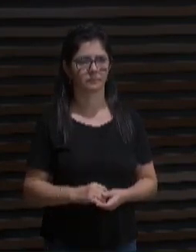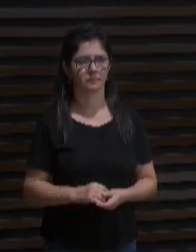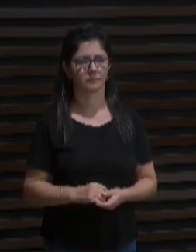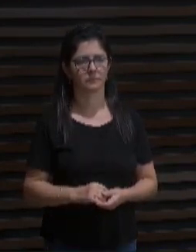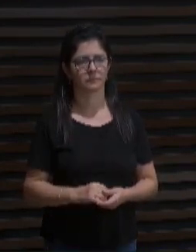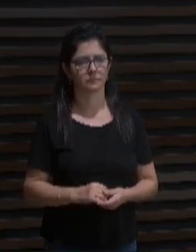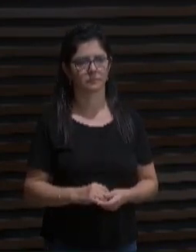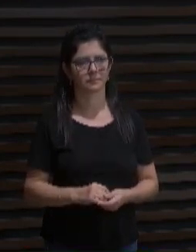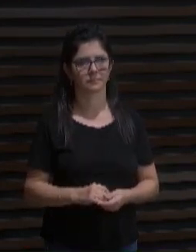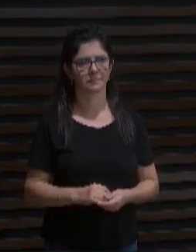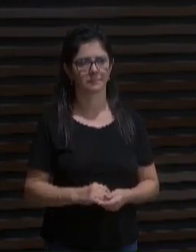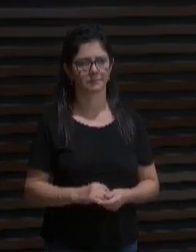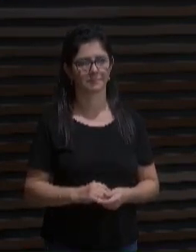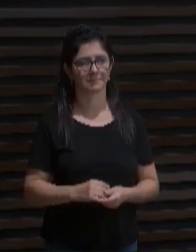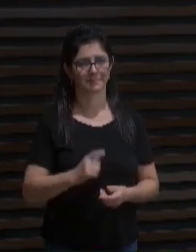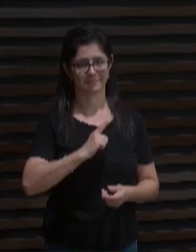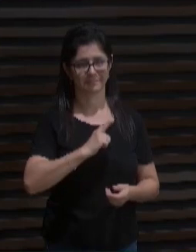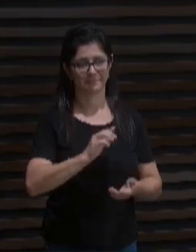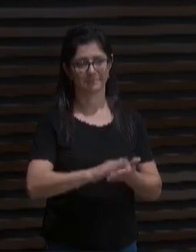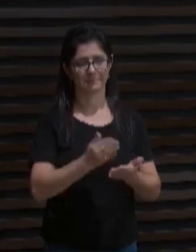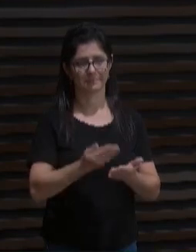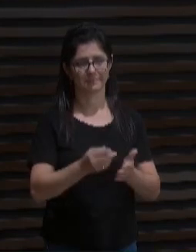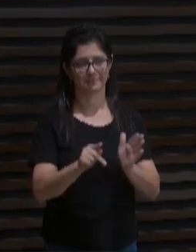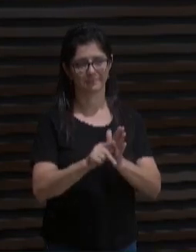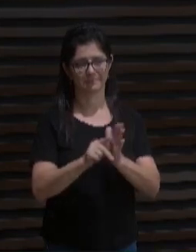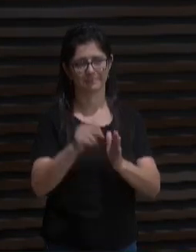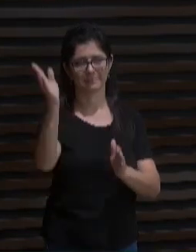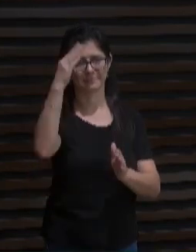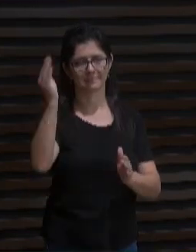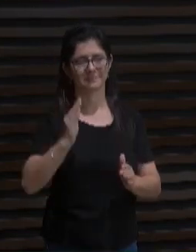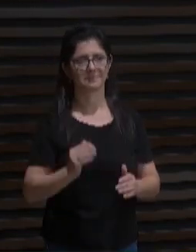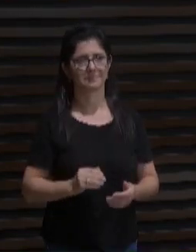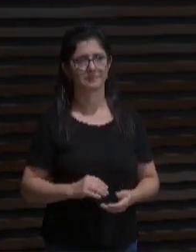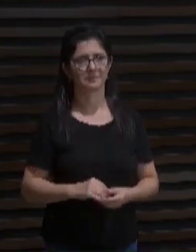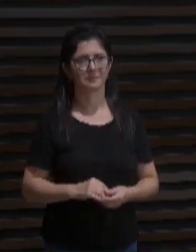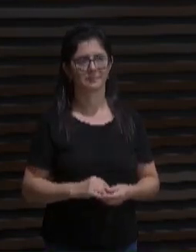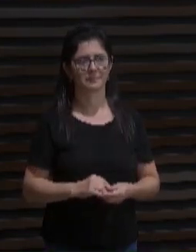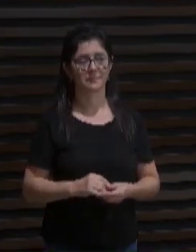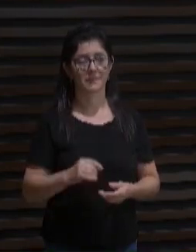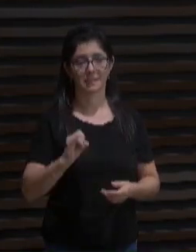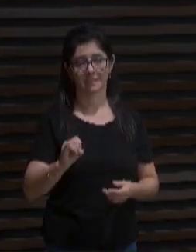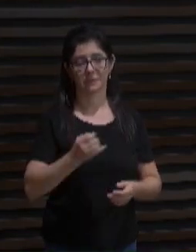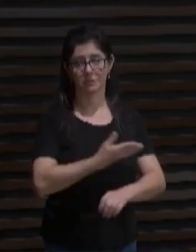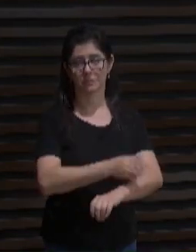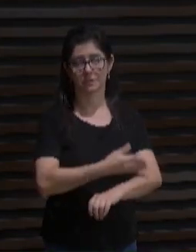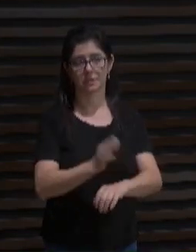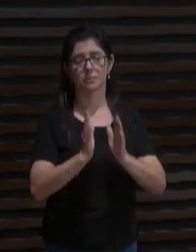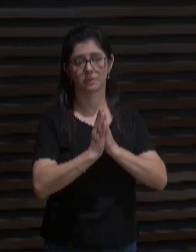Alguns não sabiam, né? Então aprenderam hoje, aprenderam mais um. À medida que praticamos a oração